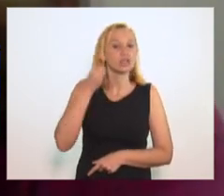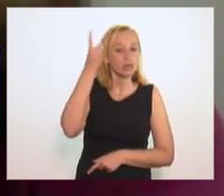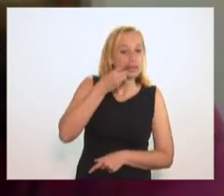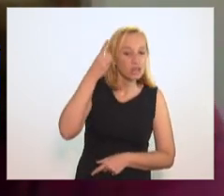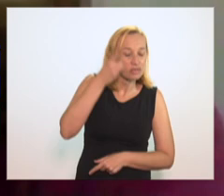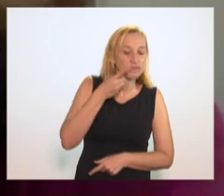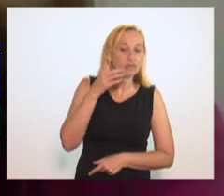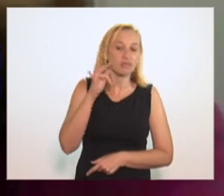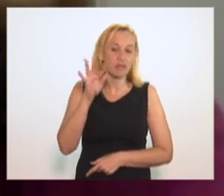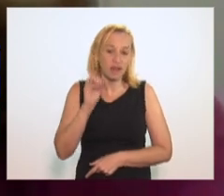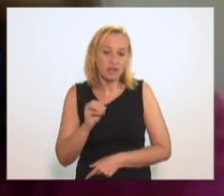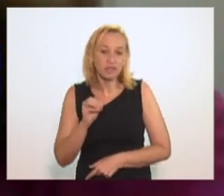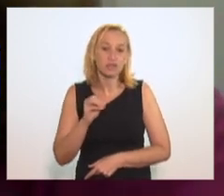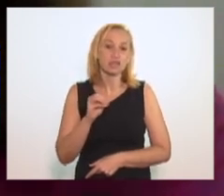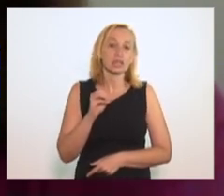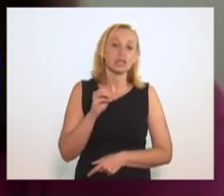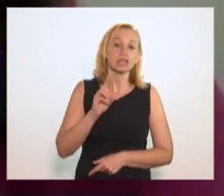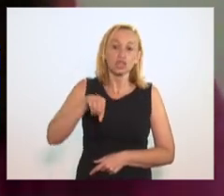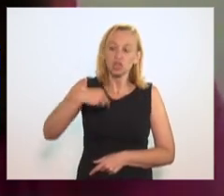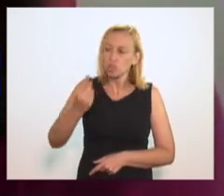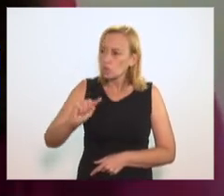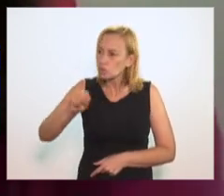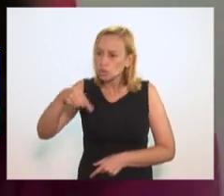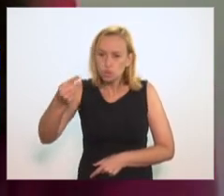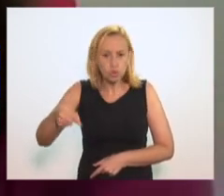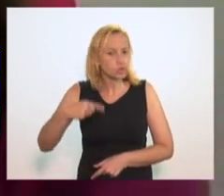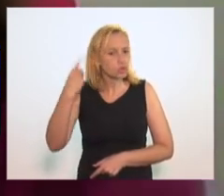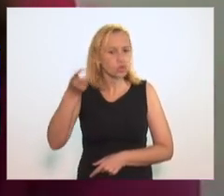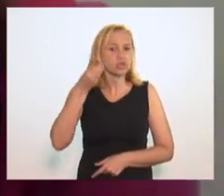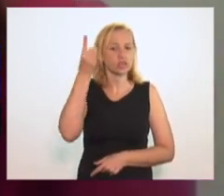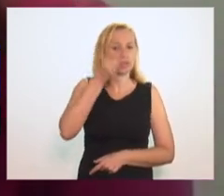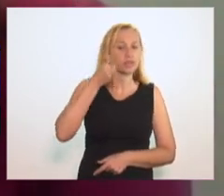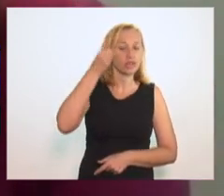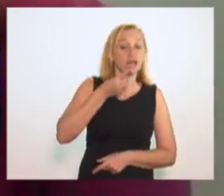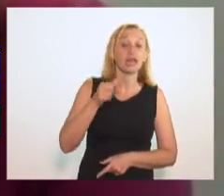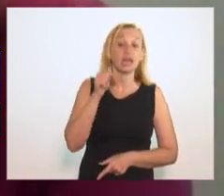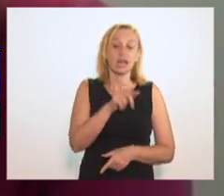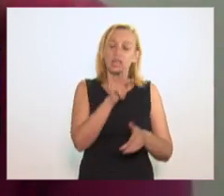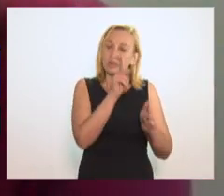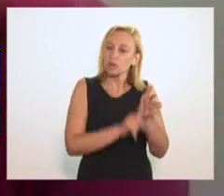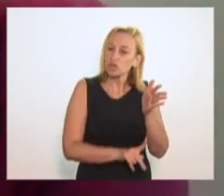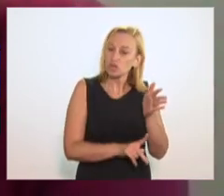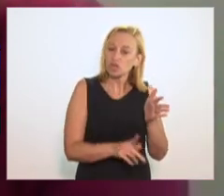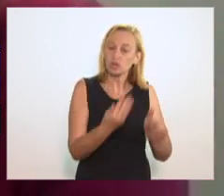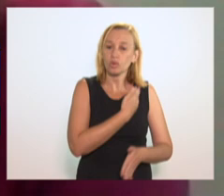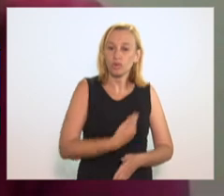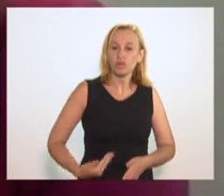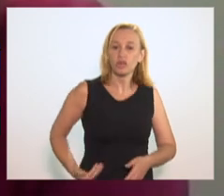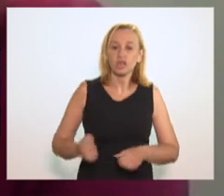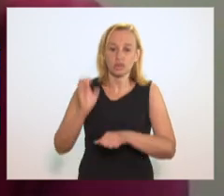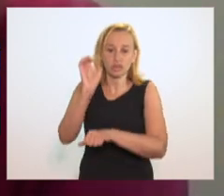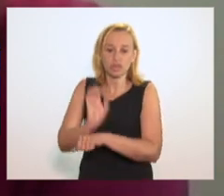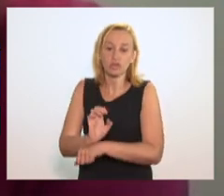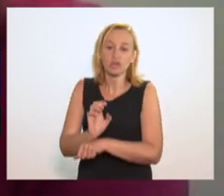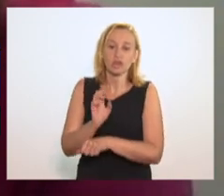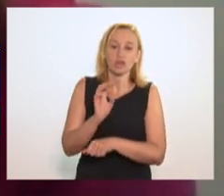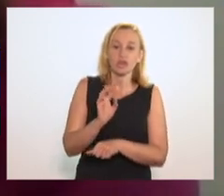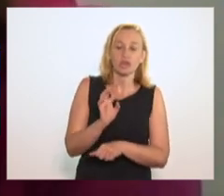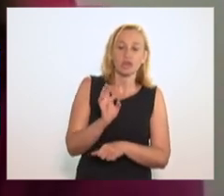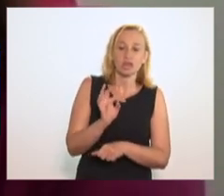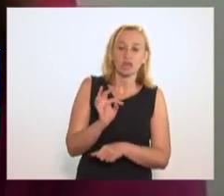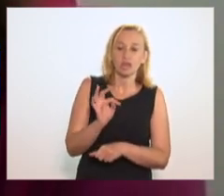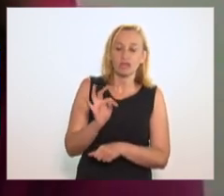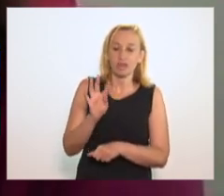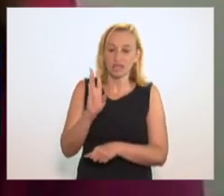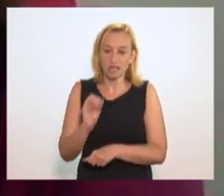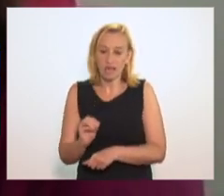Flávio Serafini entre outros deputados esse projeto foi ao governo do Estado foi vetado voltou